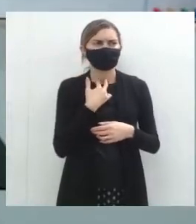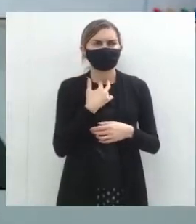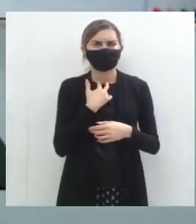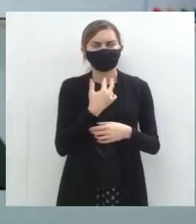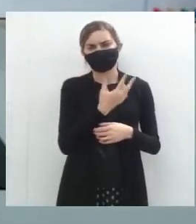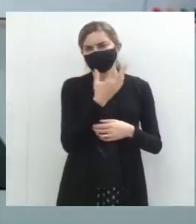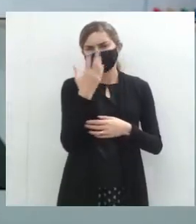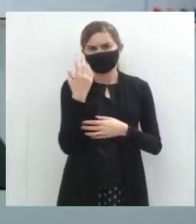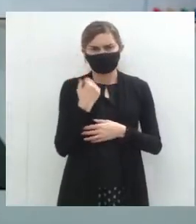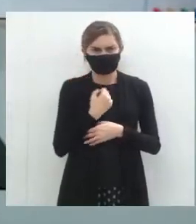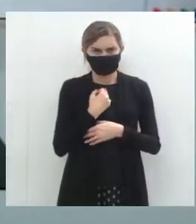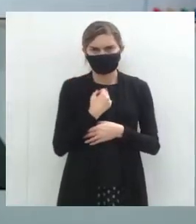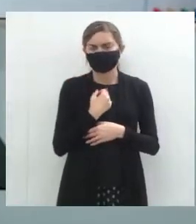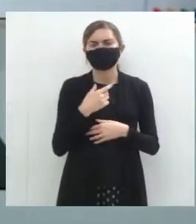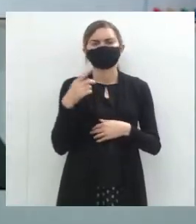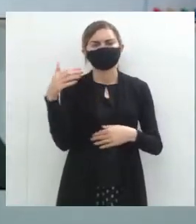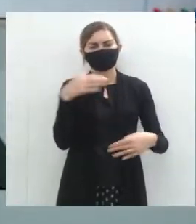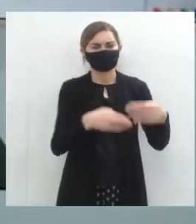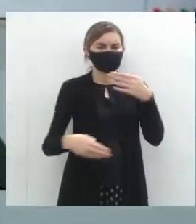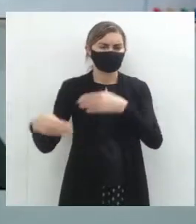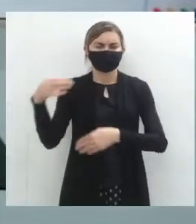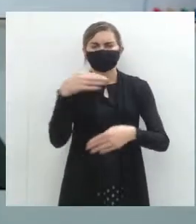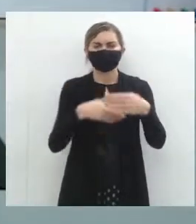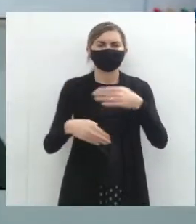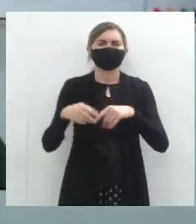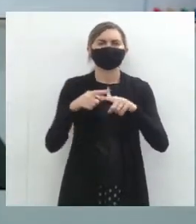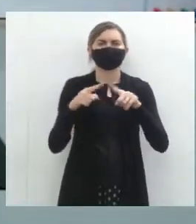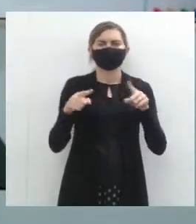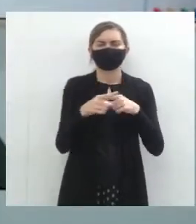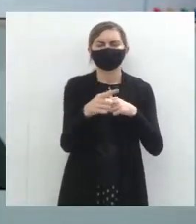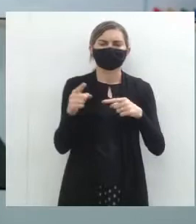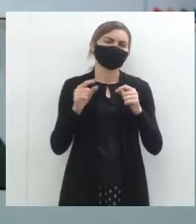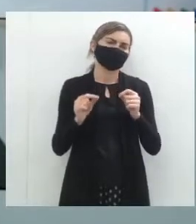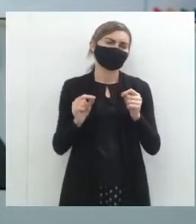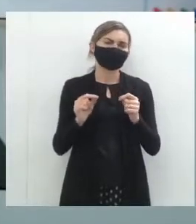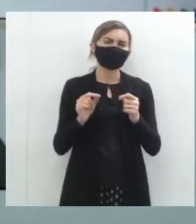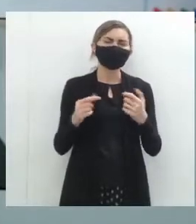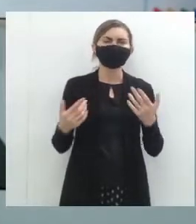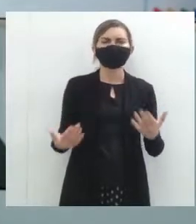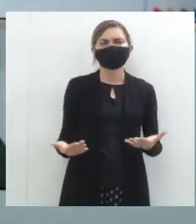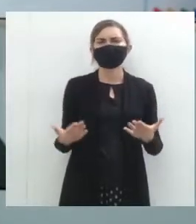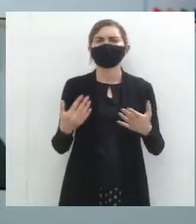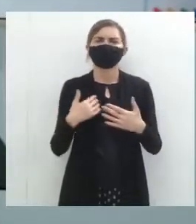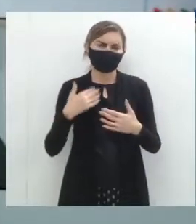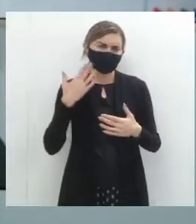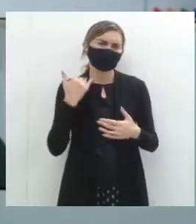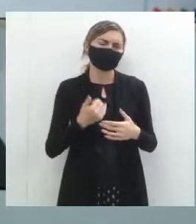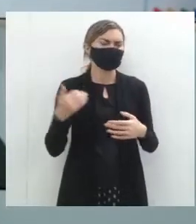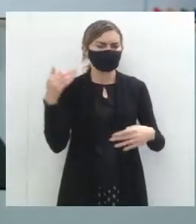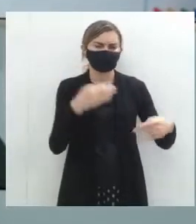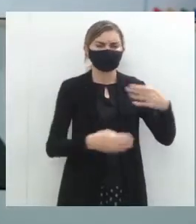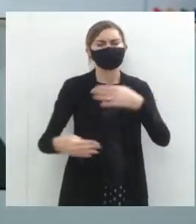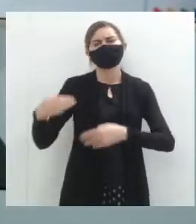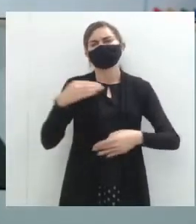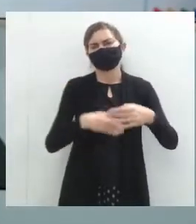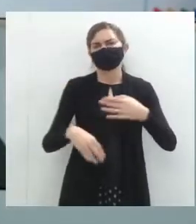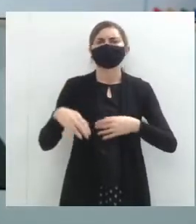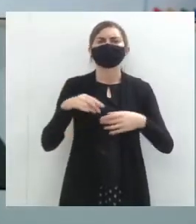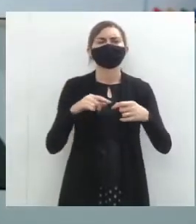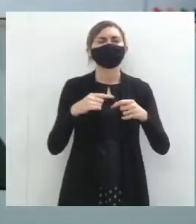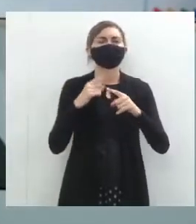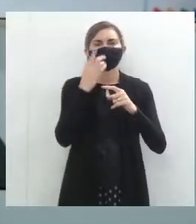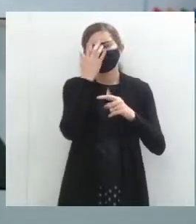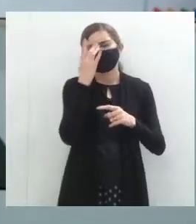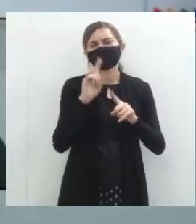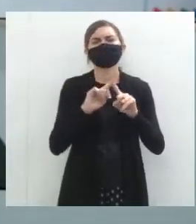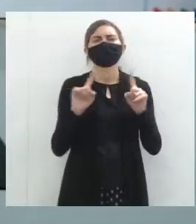disso, tá? Ele vai participar da formação dos nucleotídeos. Mas aí você pode estar dizendo assim, Andrei, tá, beleza. Eu sei que participar da formação dos nucleotídeos é fácil, mas o